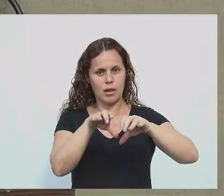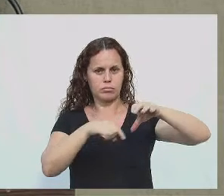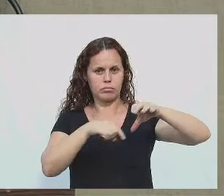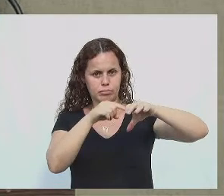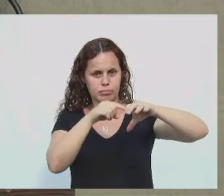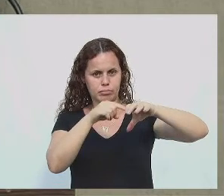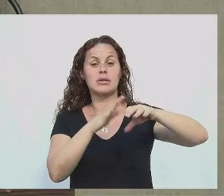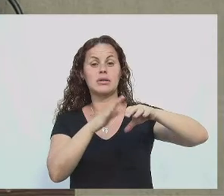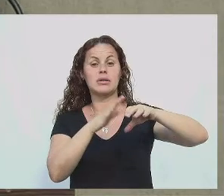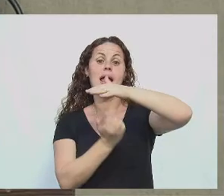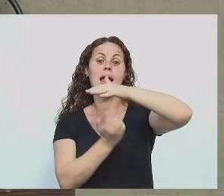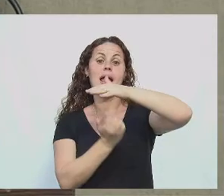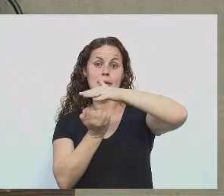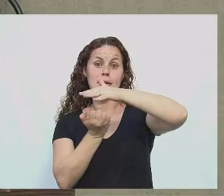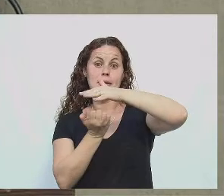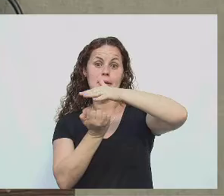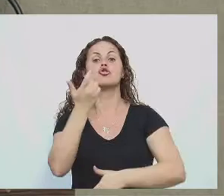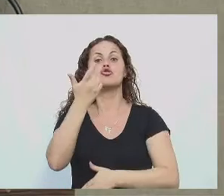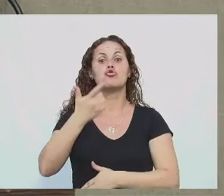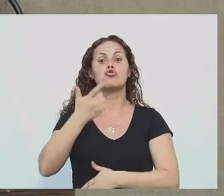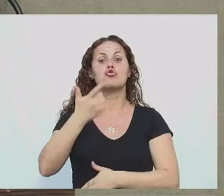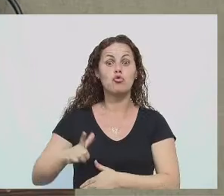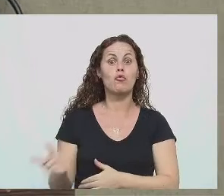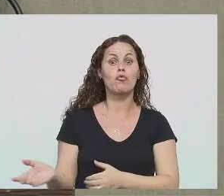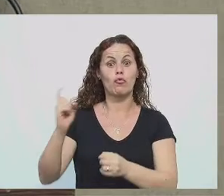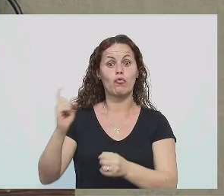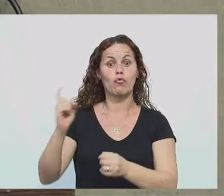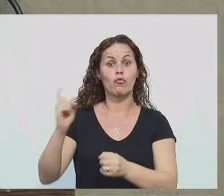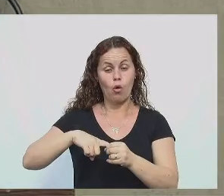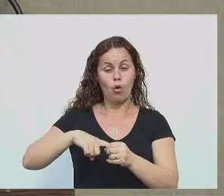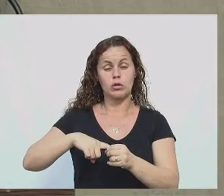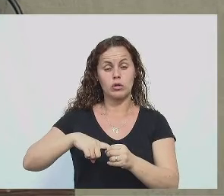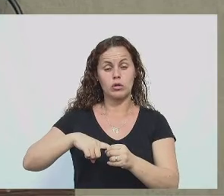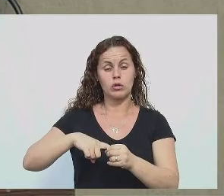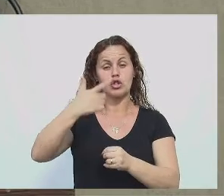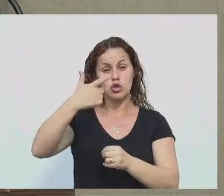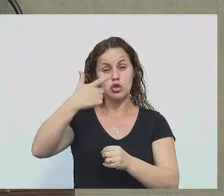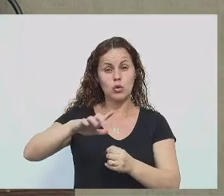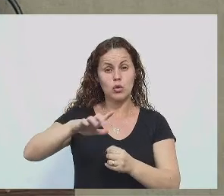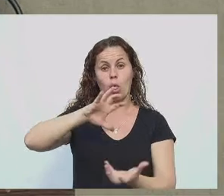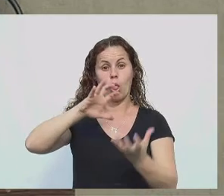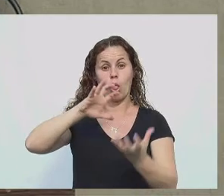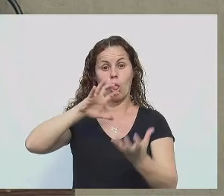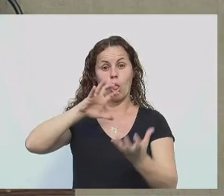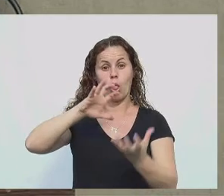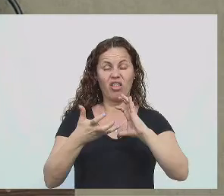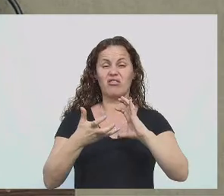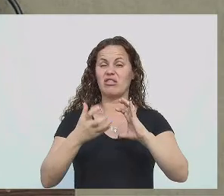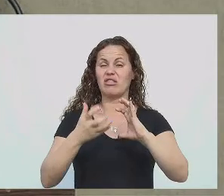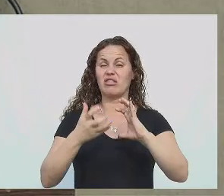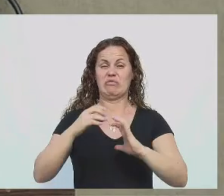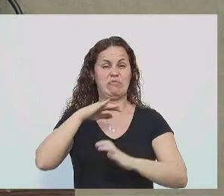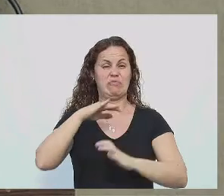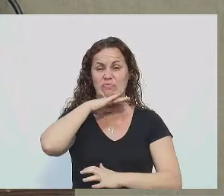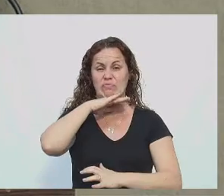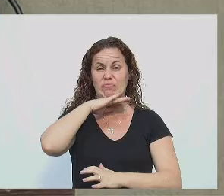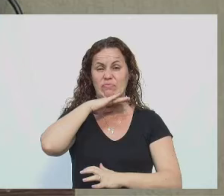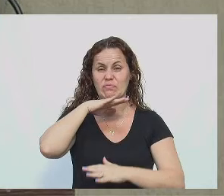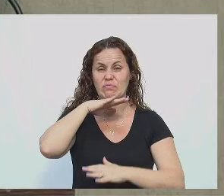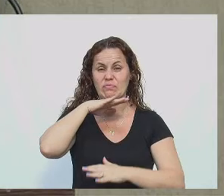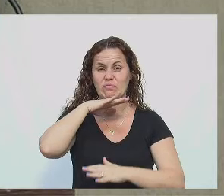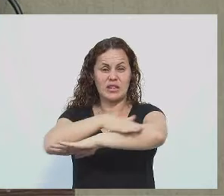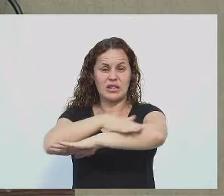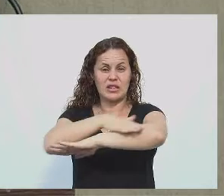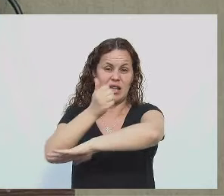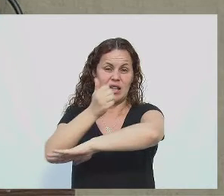A empresa retornará para refazer aquela porcaria, aquela porqueira que eles fizeram lá daquele asfalto. Espero